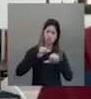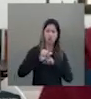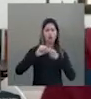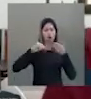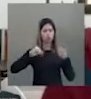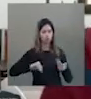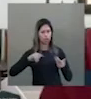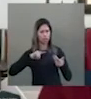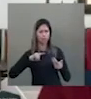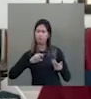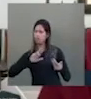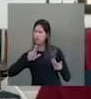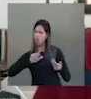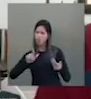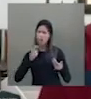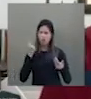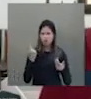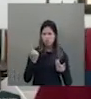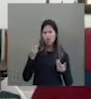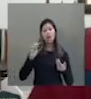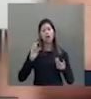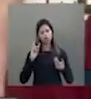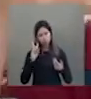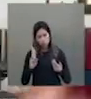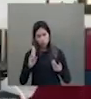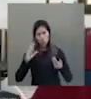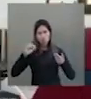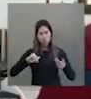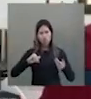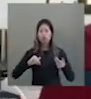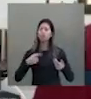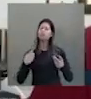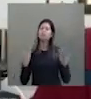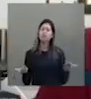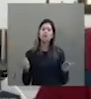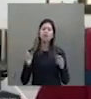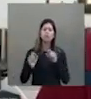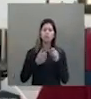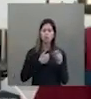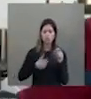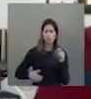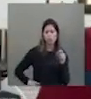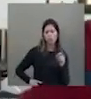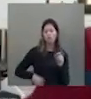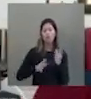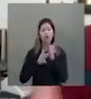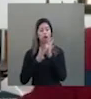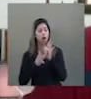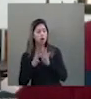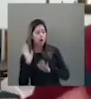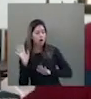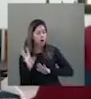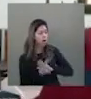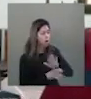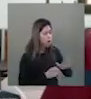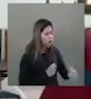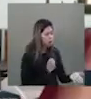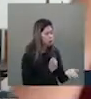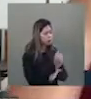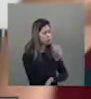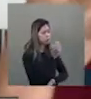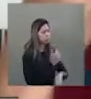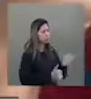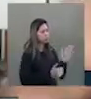não só numa casa como nas duas, e o governo, disfarçadamente, simplesmente coloca de novo um MP fazendo a mesma coisa que nós já